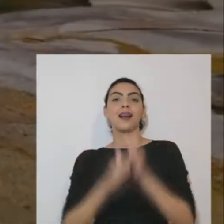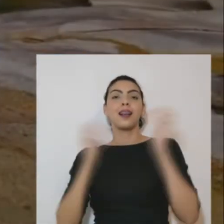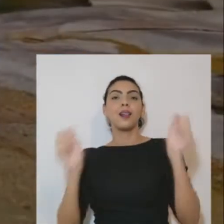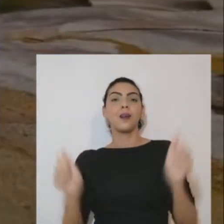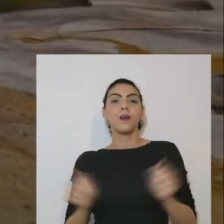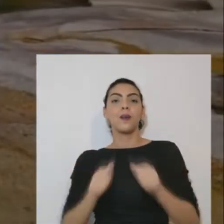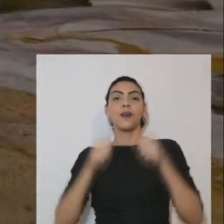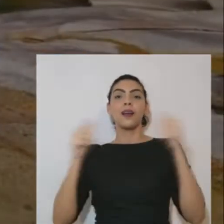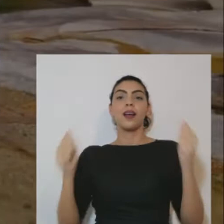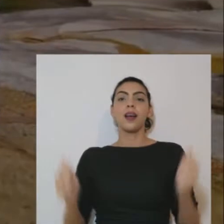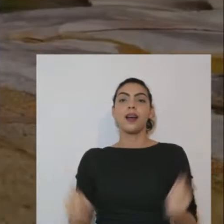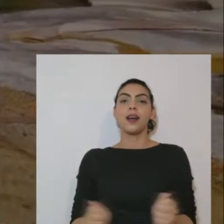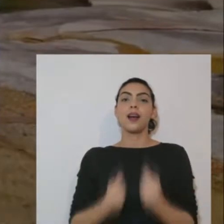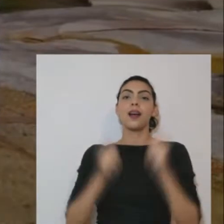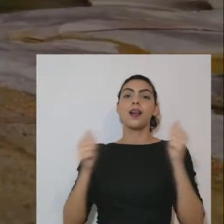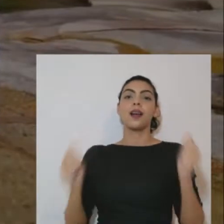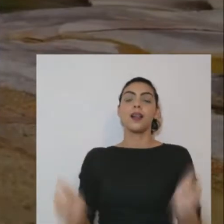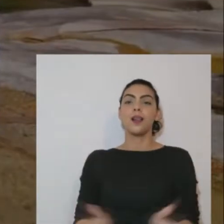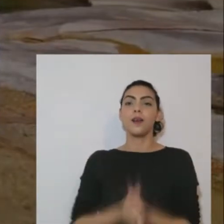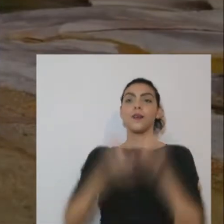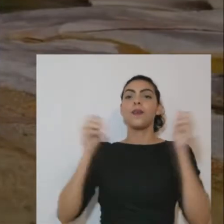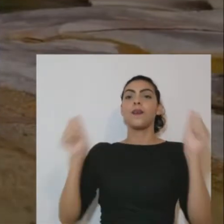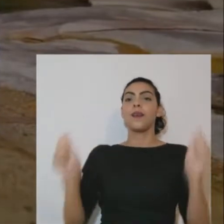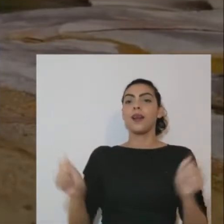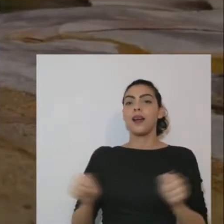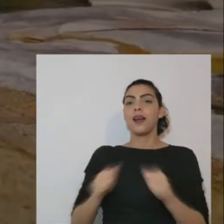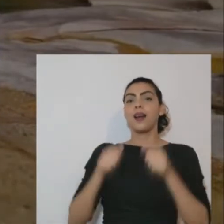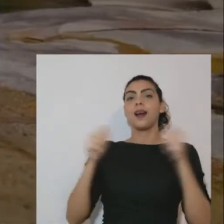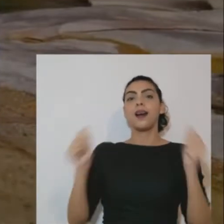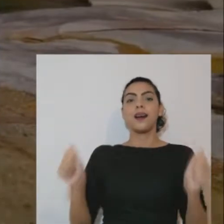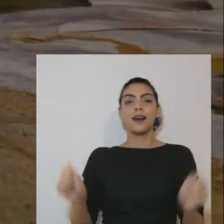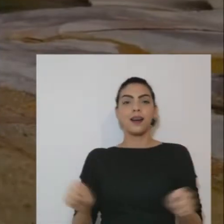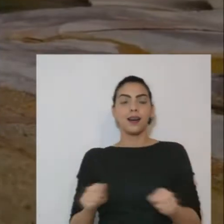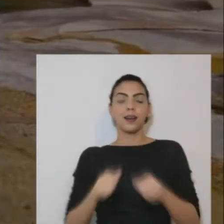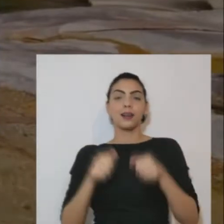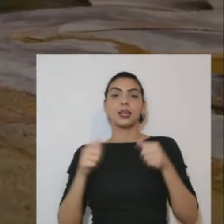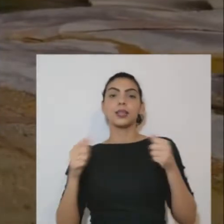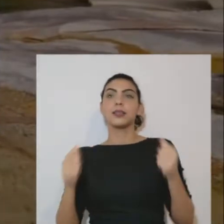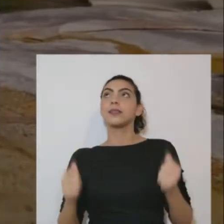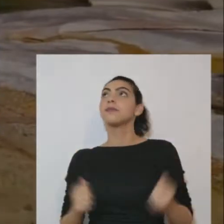cantar, aleluia, aleluia.